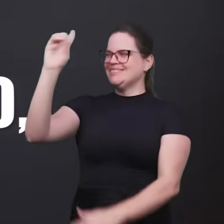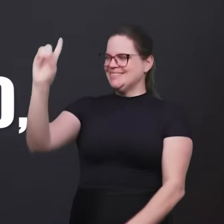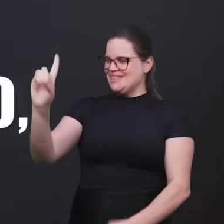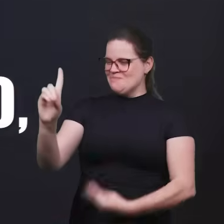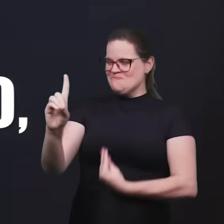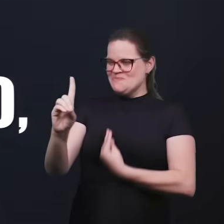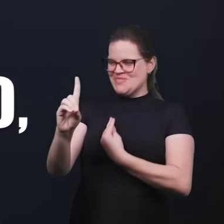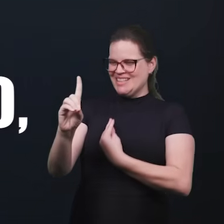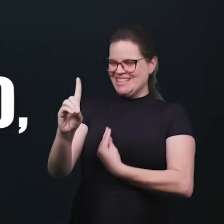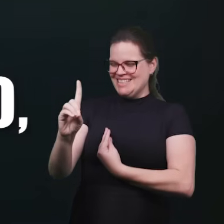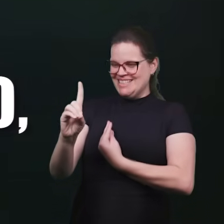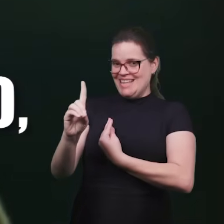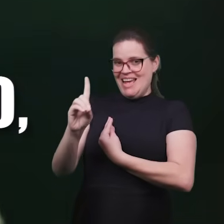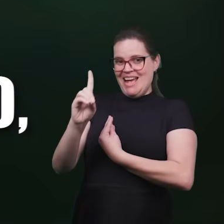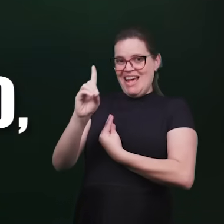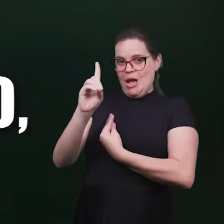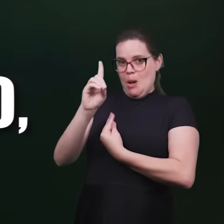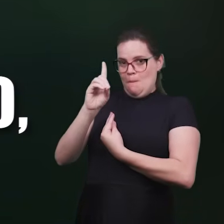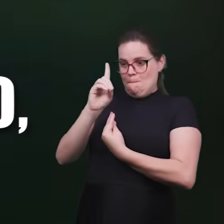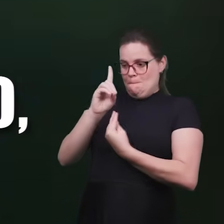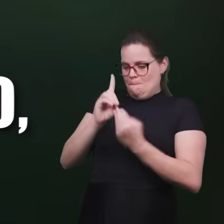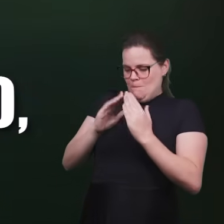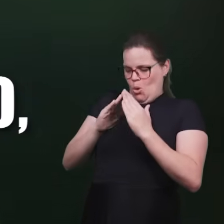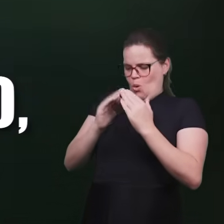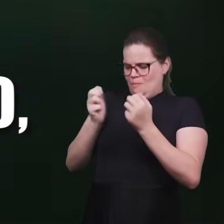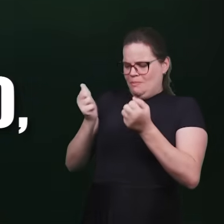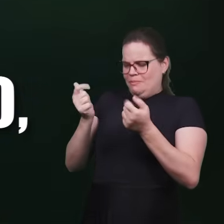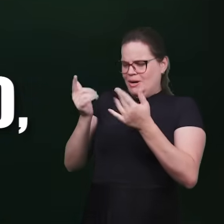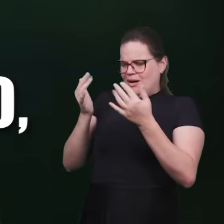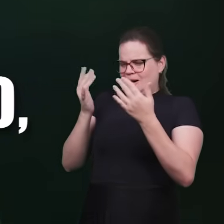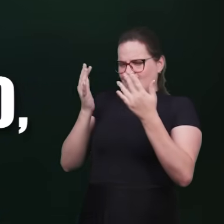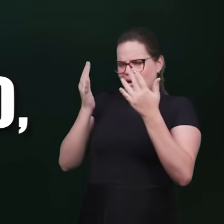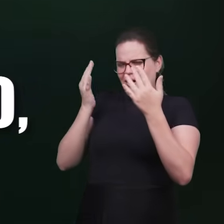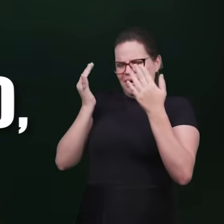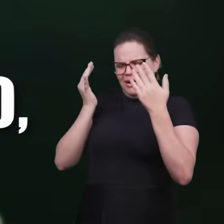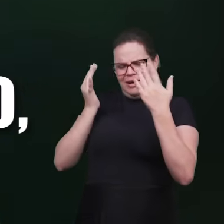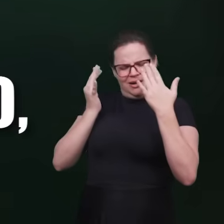templo, sumo